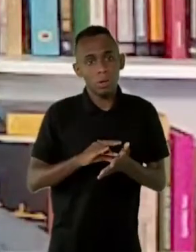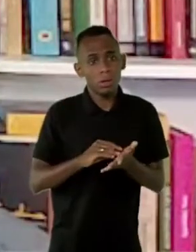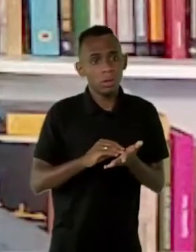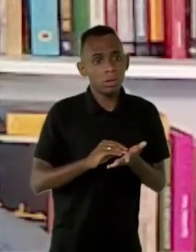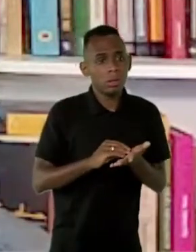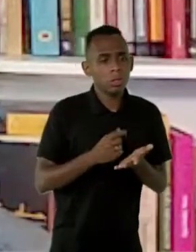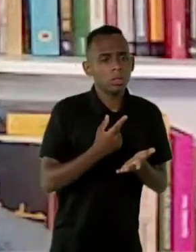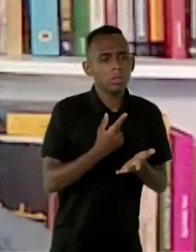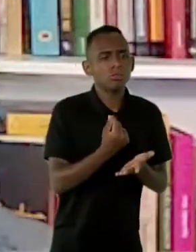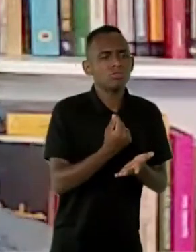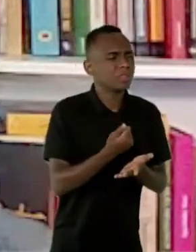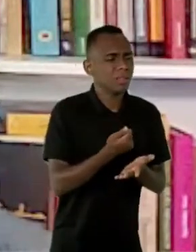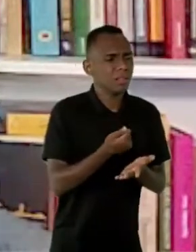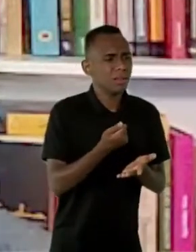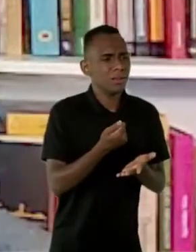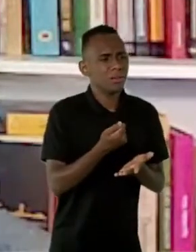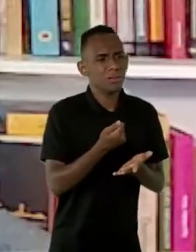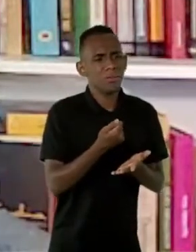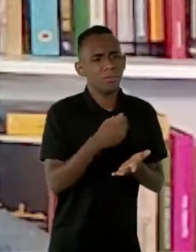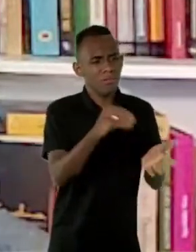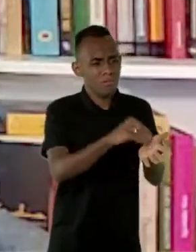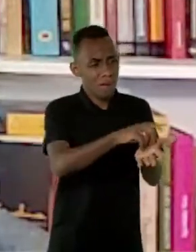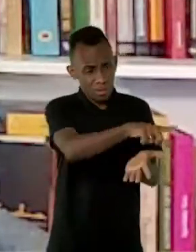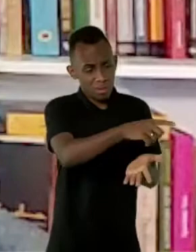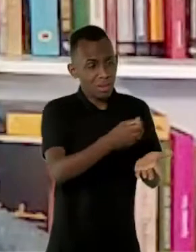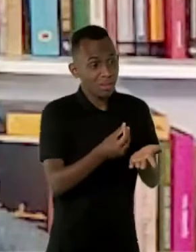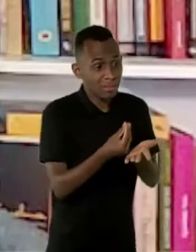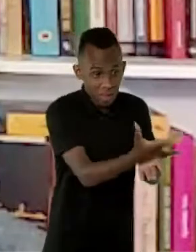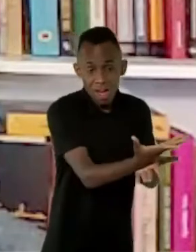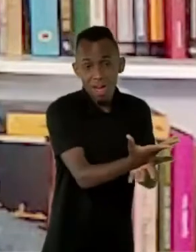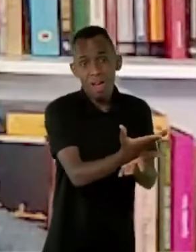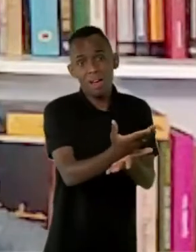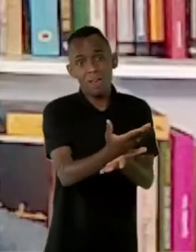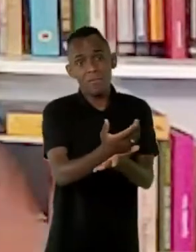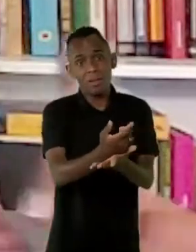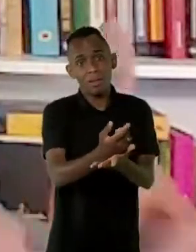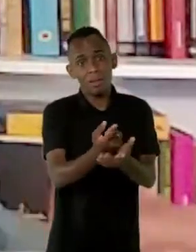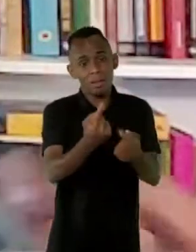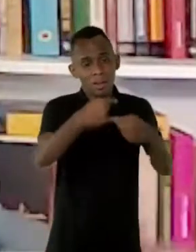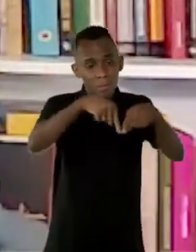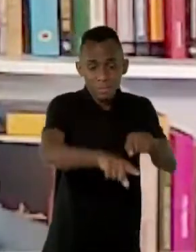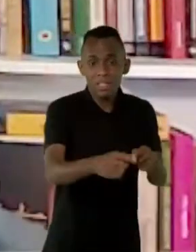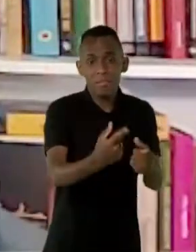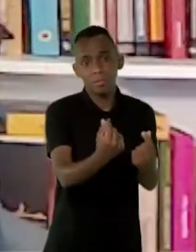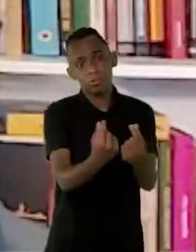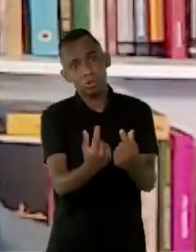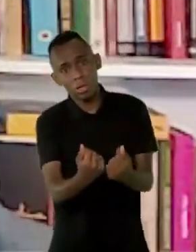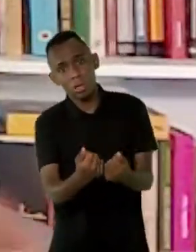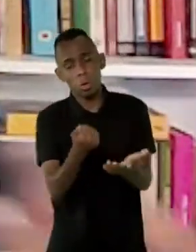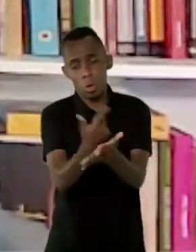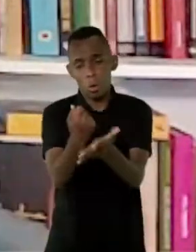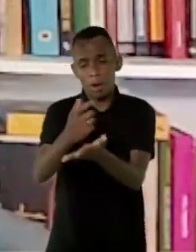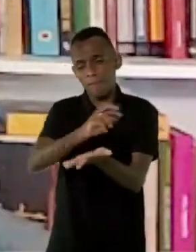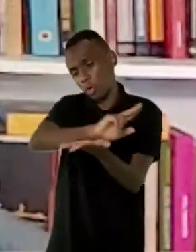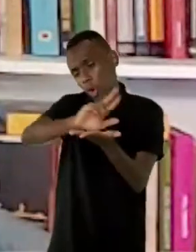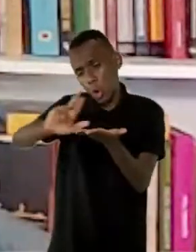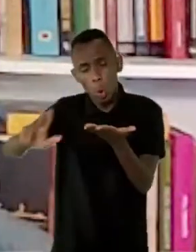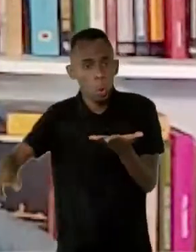pessoas, ela via alguém descalço, ela comprava um calçado, ela emprestava dinheiro, sob histórias, sabe,